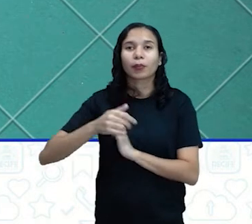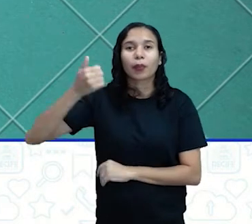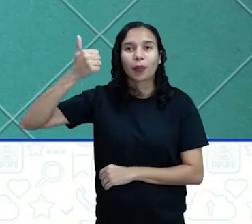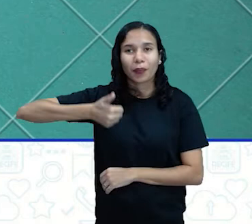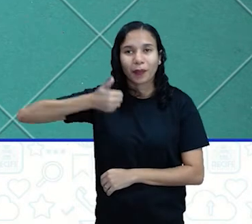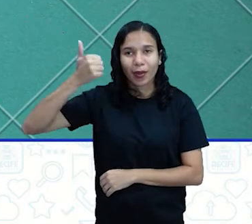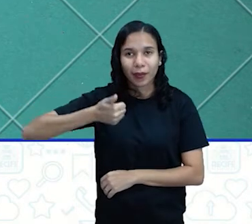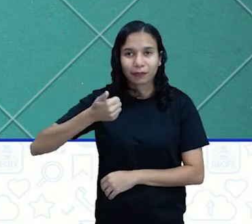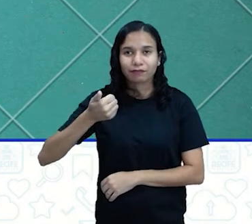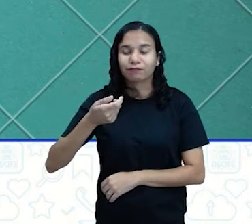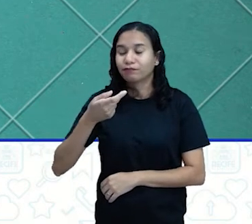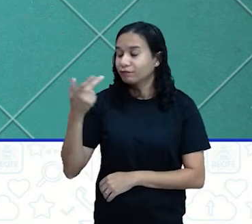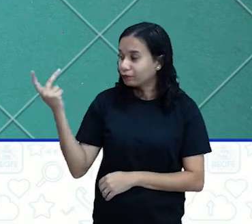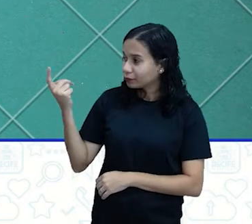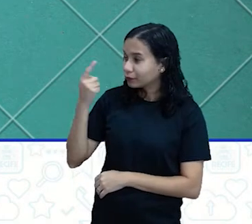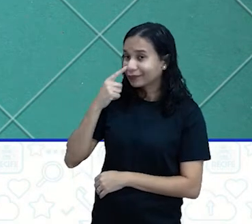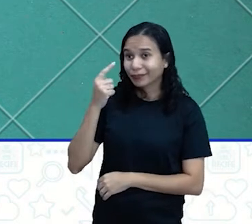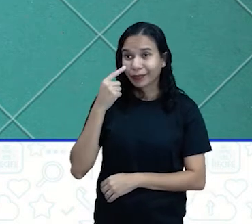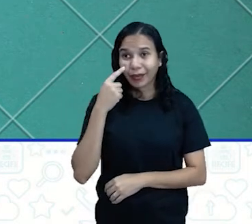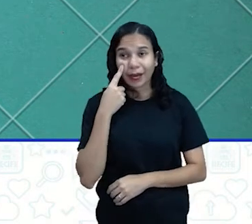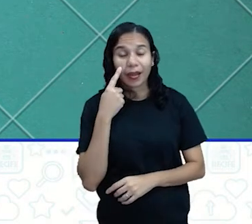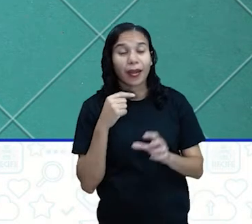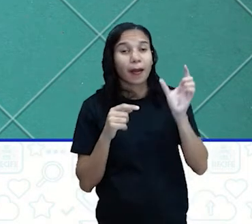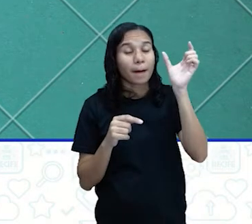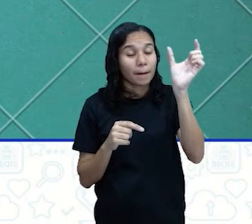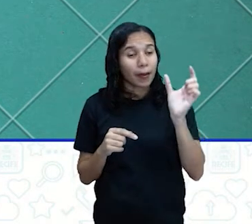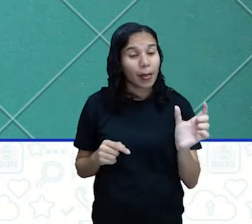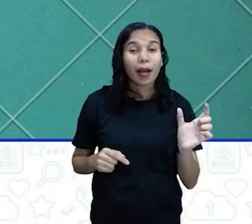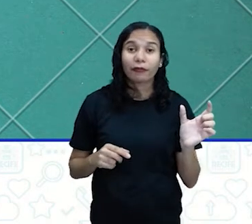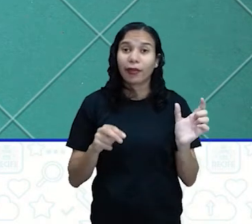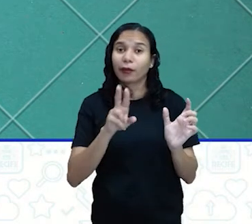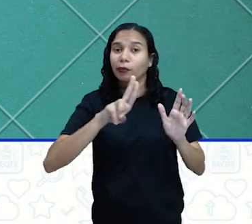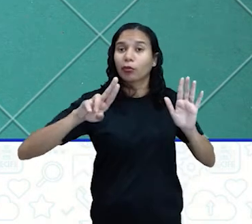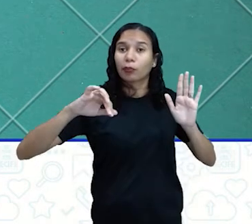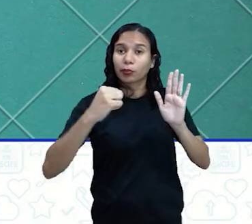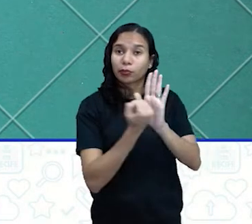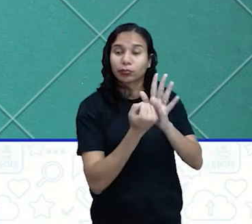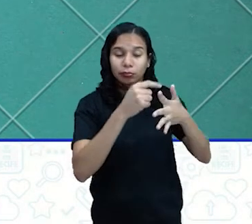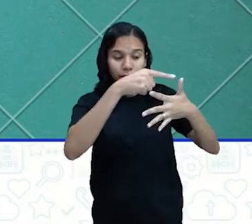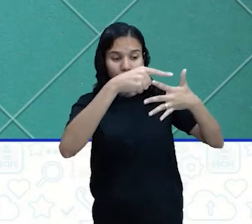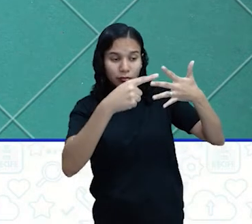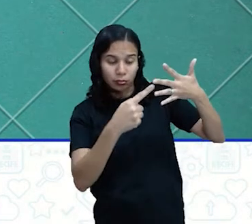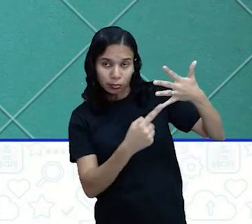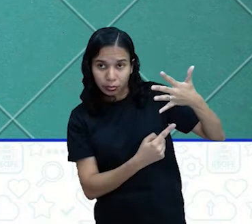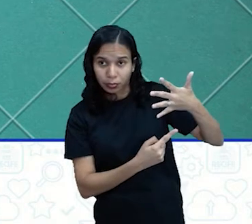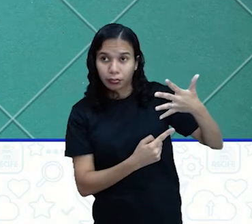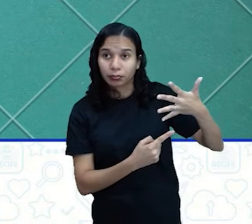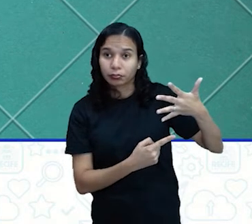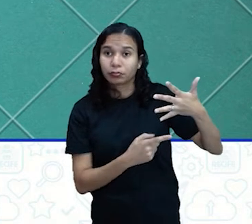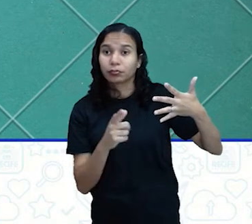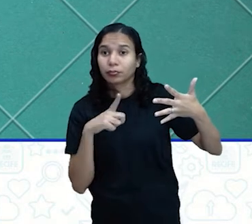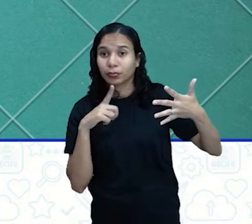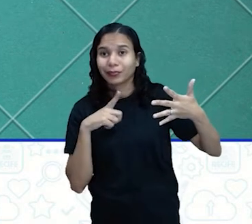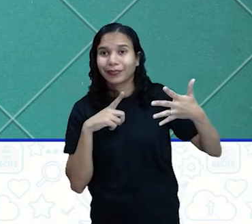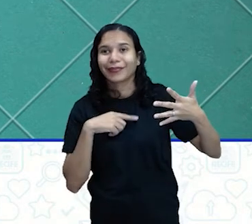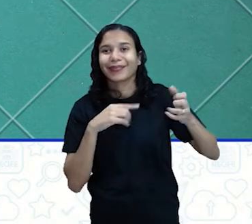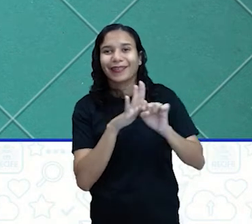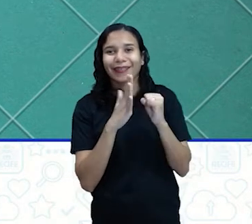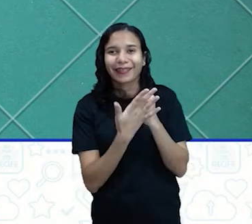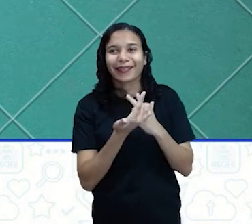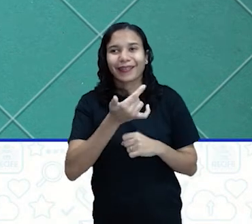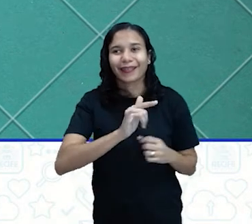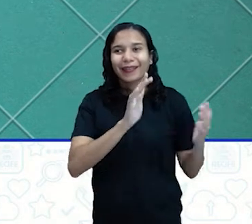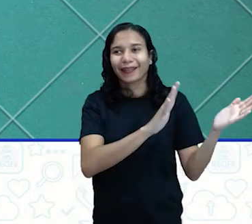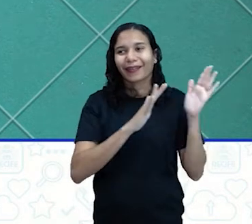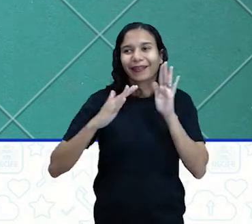a gente tem as palavras que nomeiam vacina, Covid, microchip, corpo, termômetro, doenças, e eu repeti vacina, Covid, e